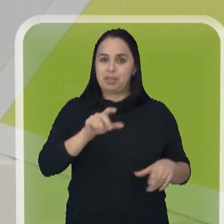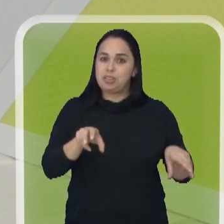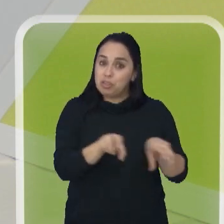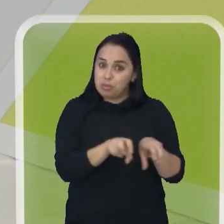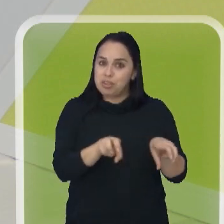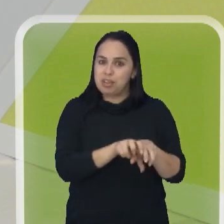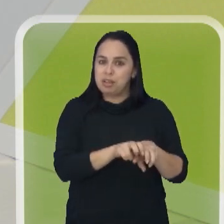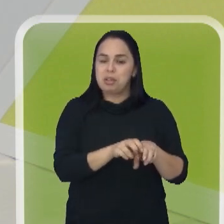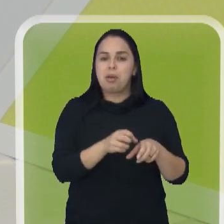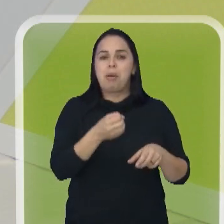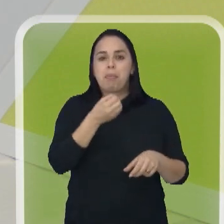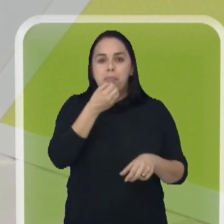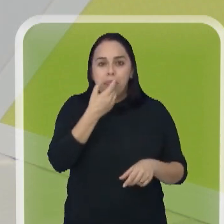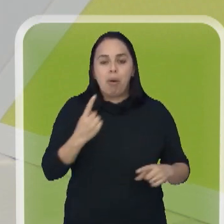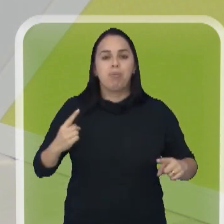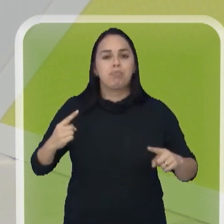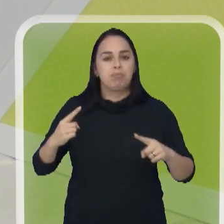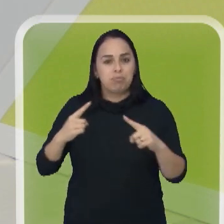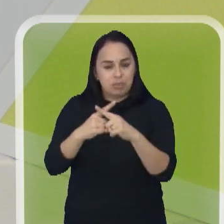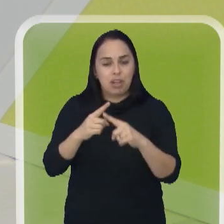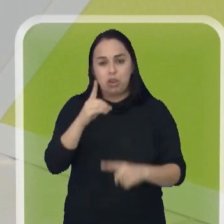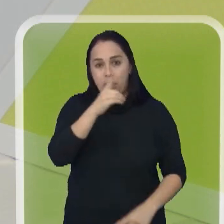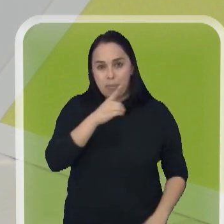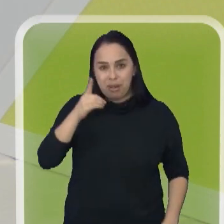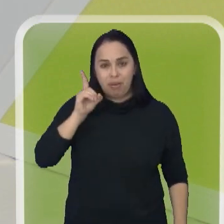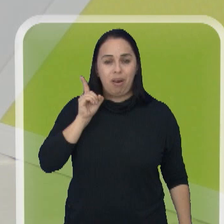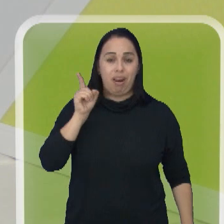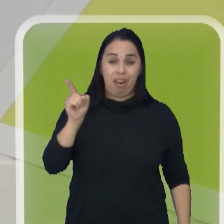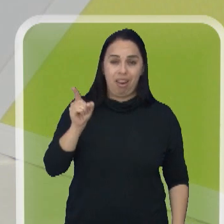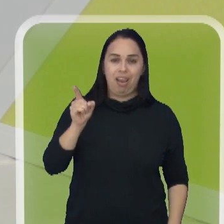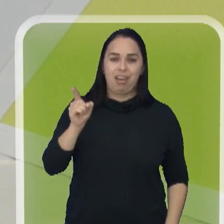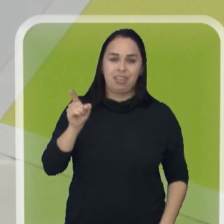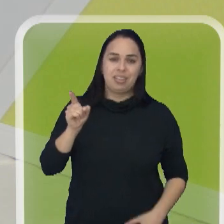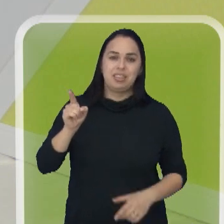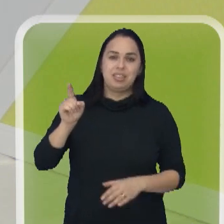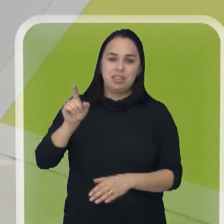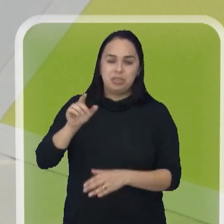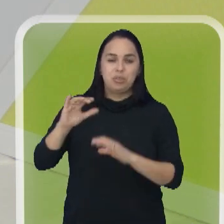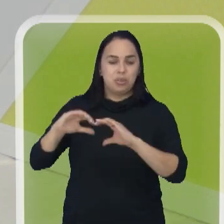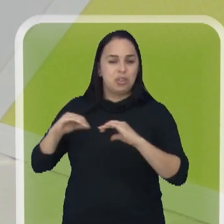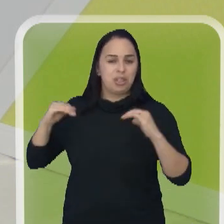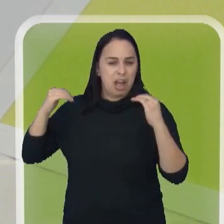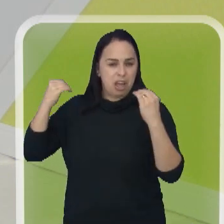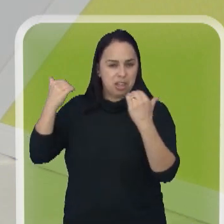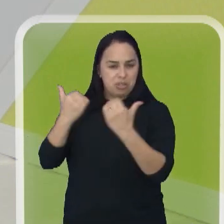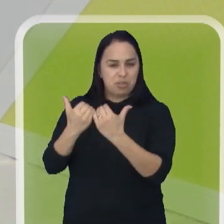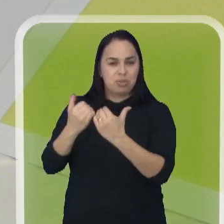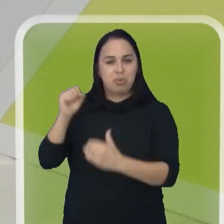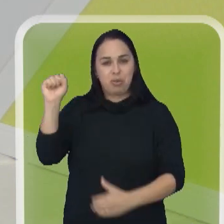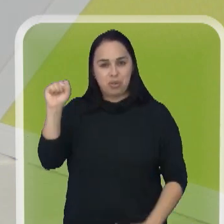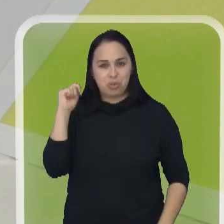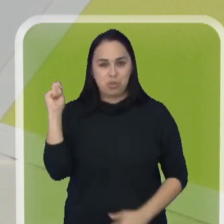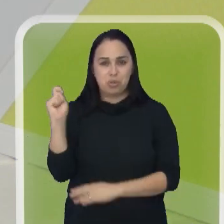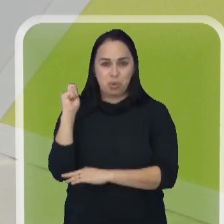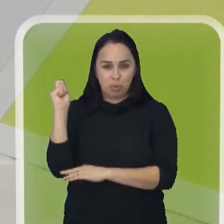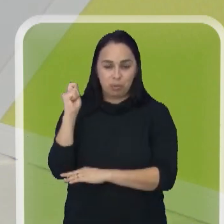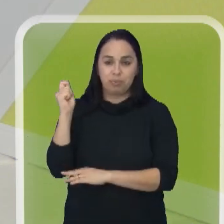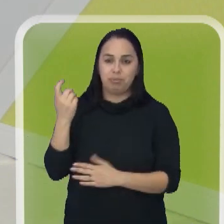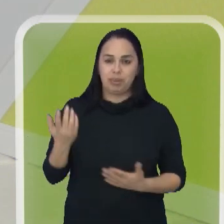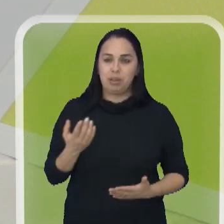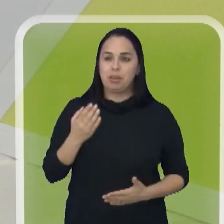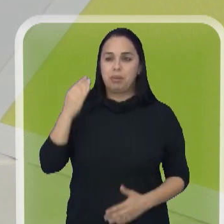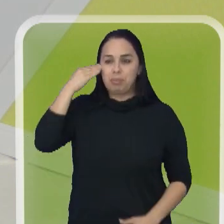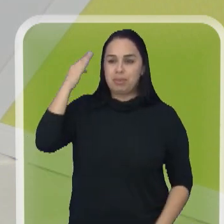façam uma boa jornada no domingo lá no Parque do Chimarrão, ginásio bacana lá no Rio Grande do Sul, em Venâncio Aires.